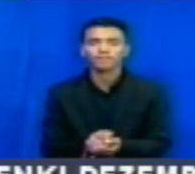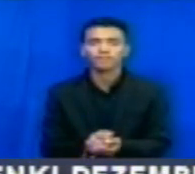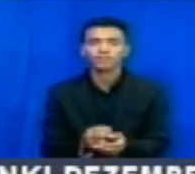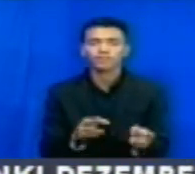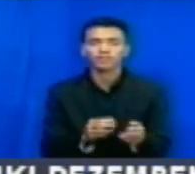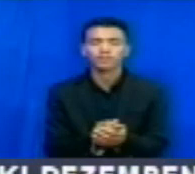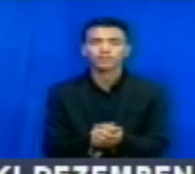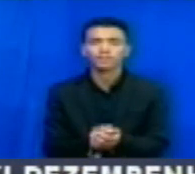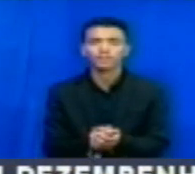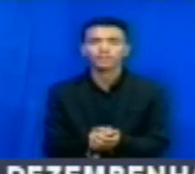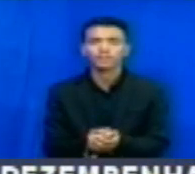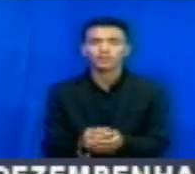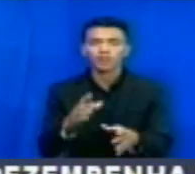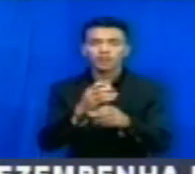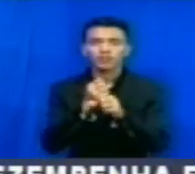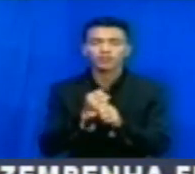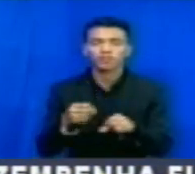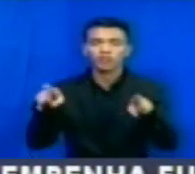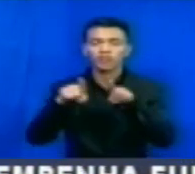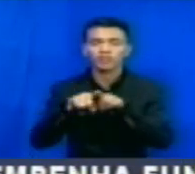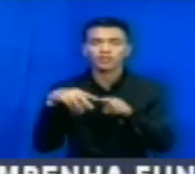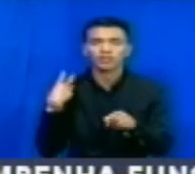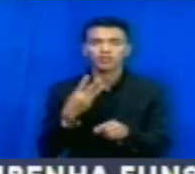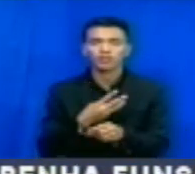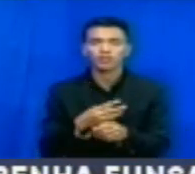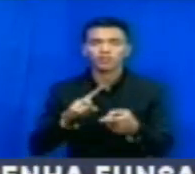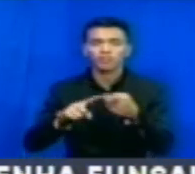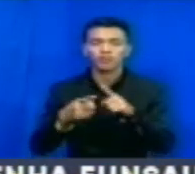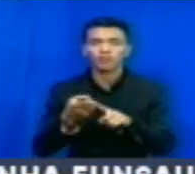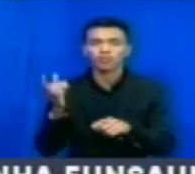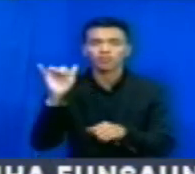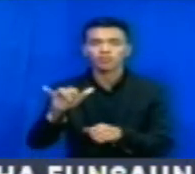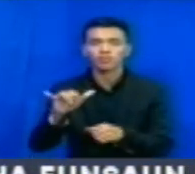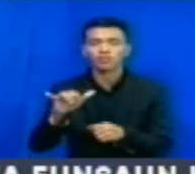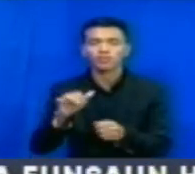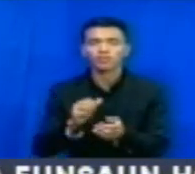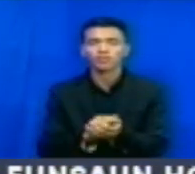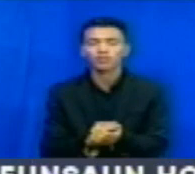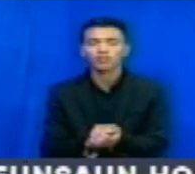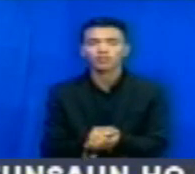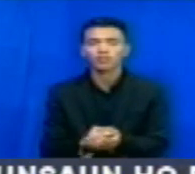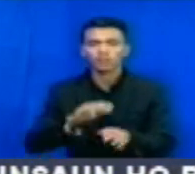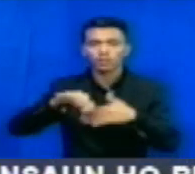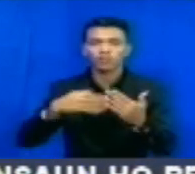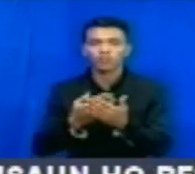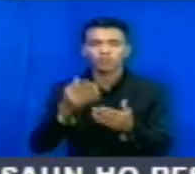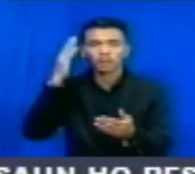Produto local. Sim, e tá nessa maluco será territorial lá então macate né?